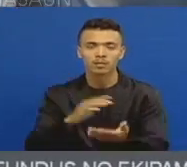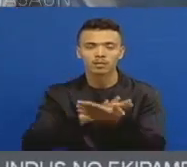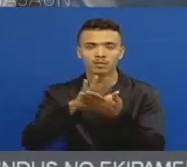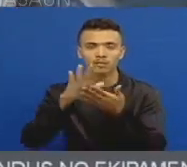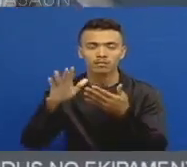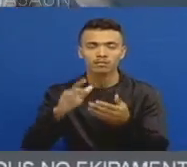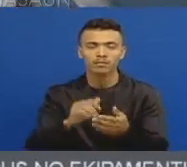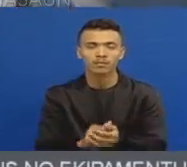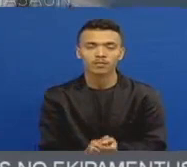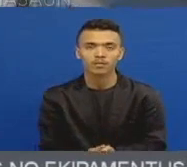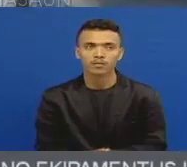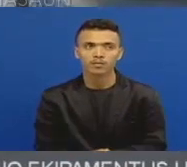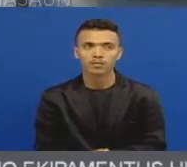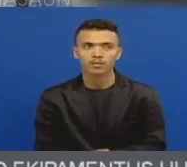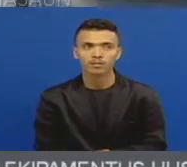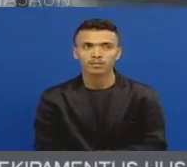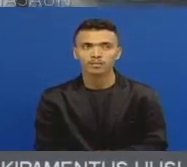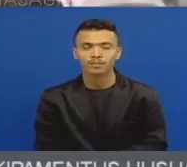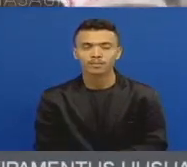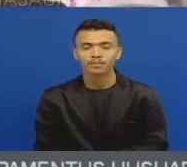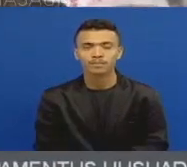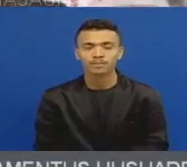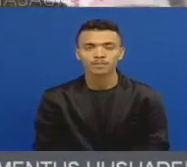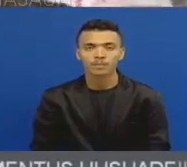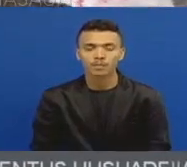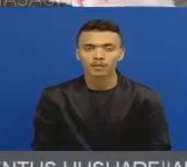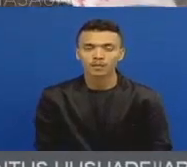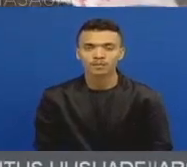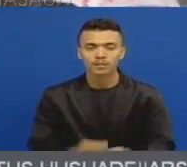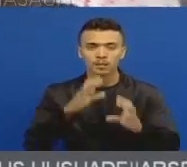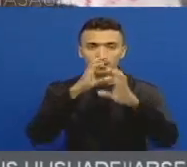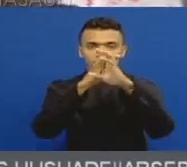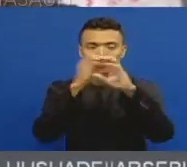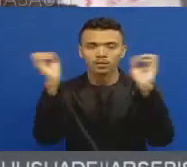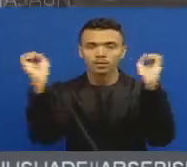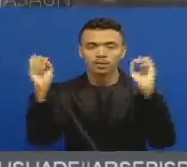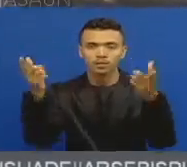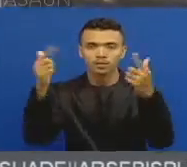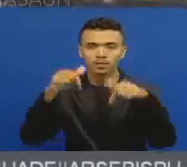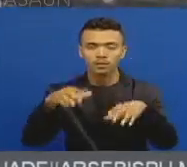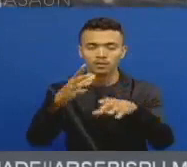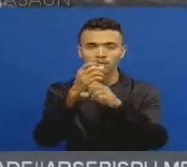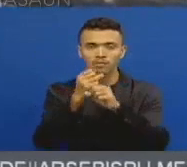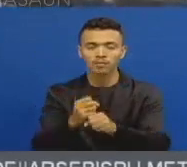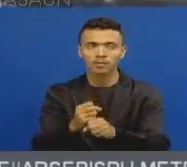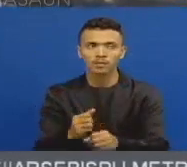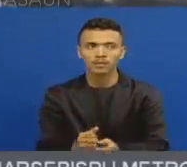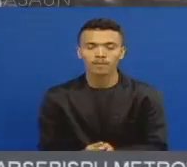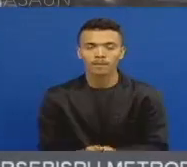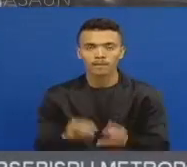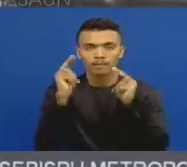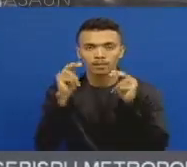continuarás, mas batavia lixo fatinua. Mas como careta é um lamairado, então não é problema ira. Significa precisa